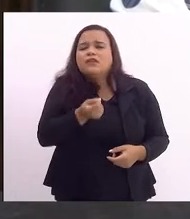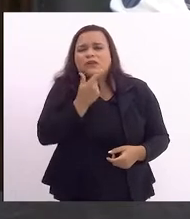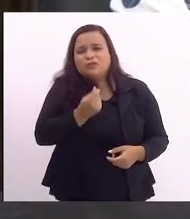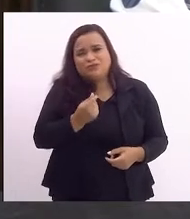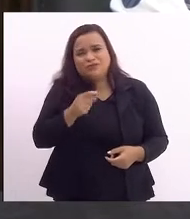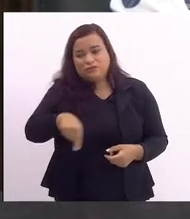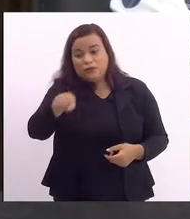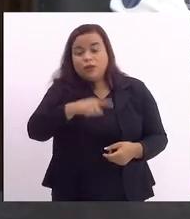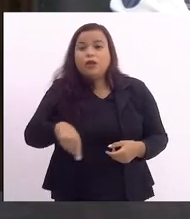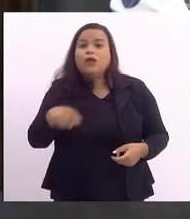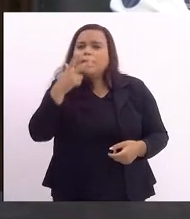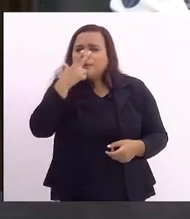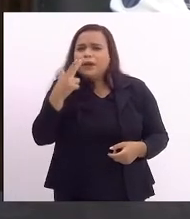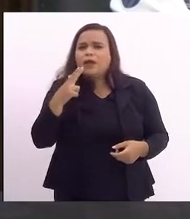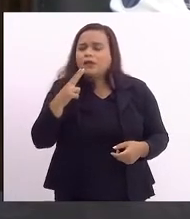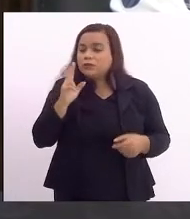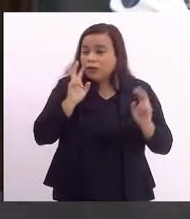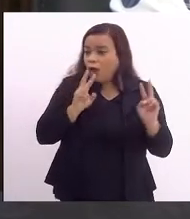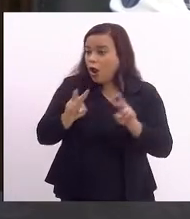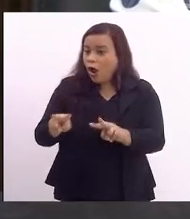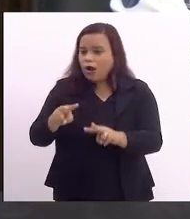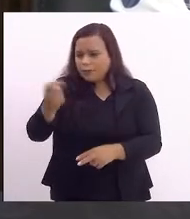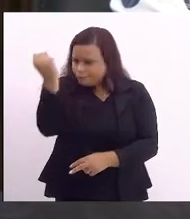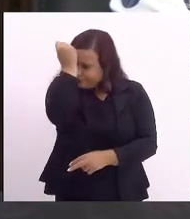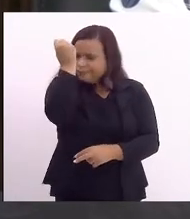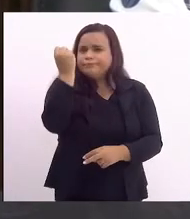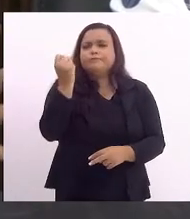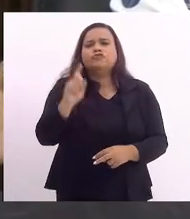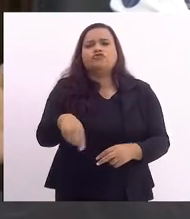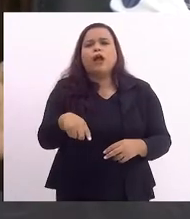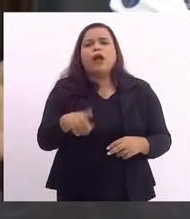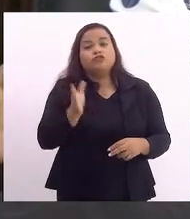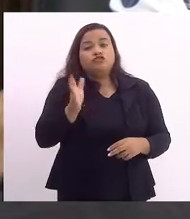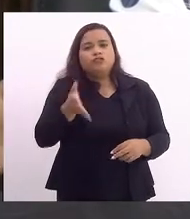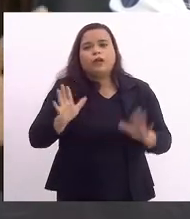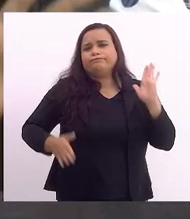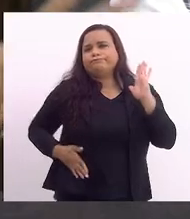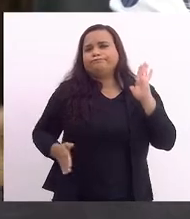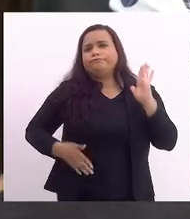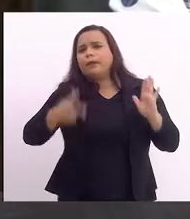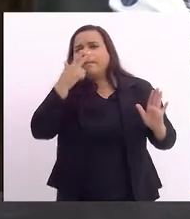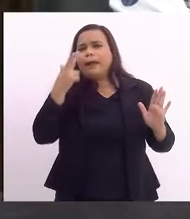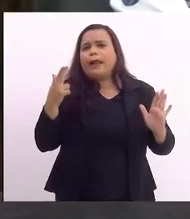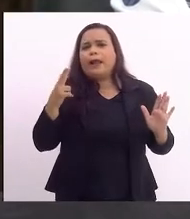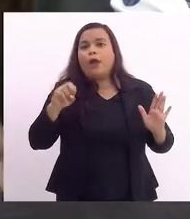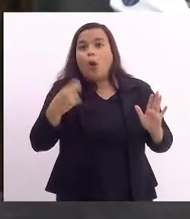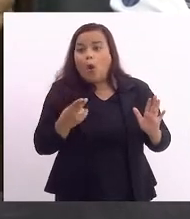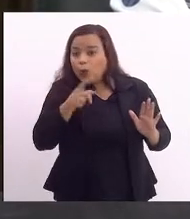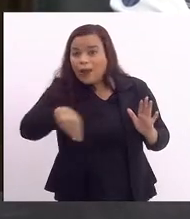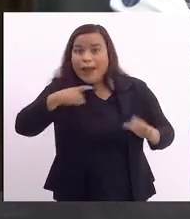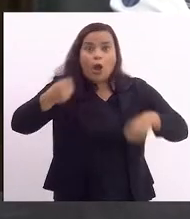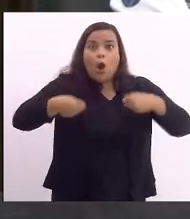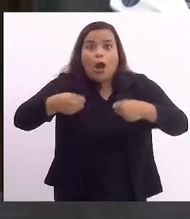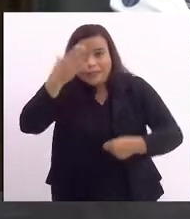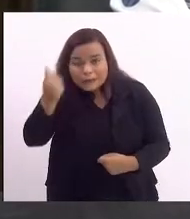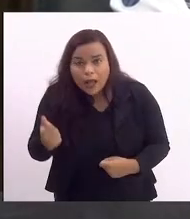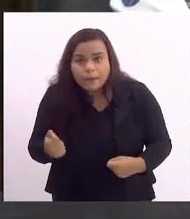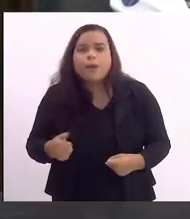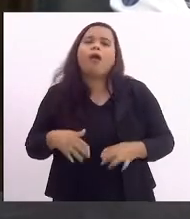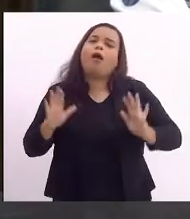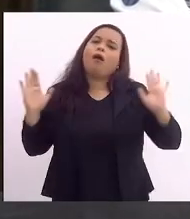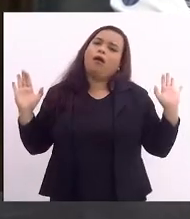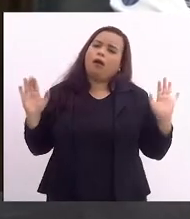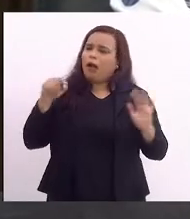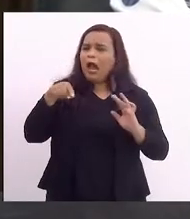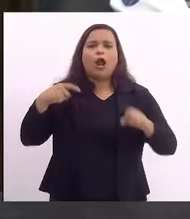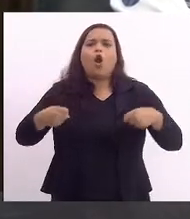estão, de fato, sendo criminalizados desde que eles aparentam parecer saber correr. Porque foi isso que falaram para o meu filho. Mas ele